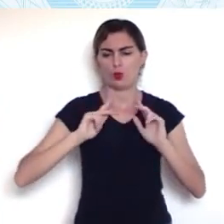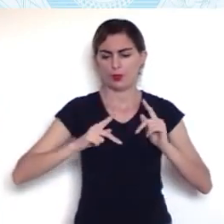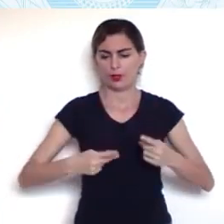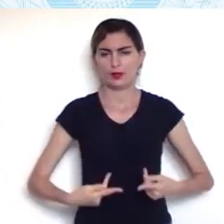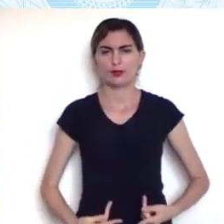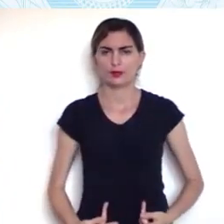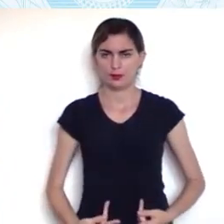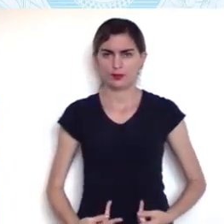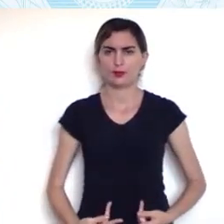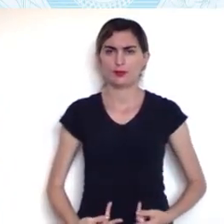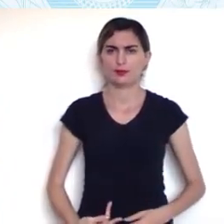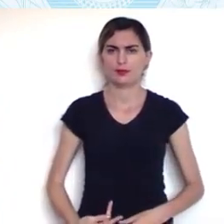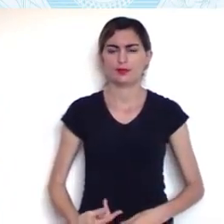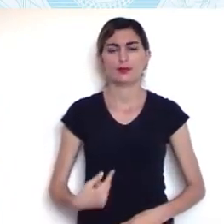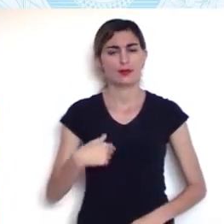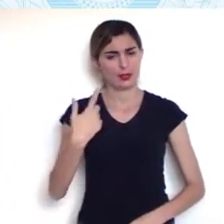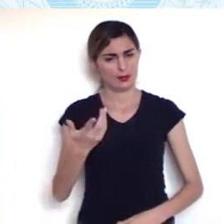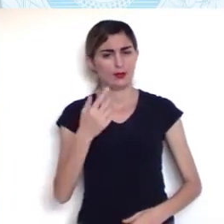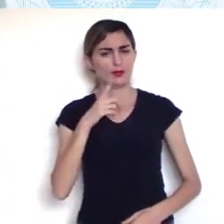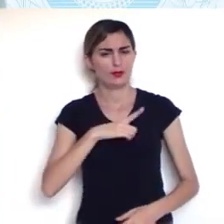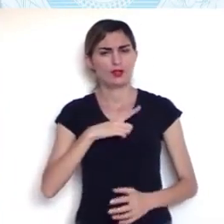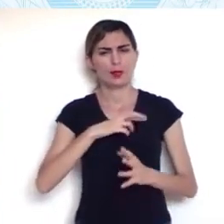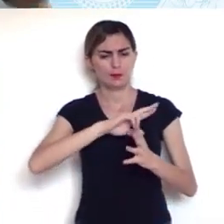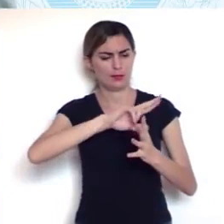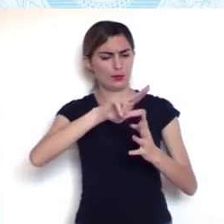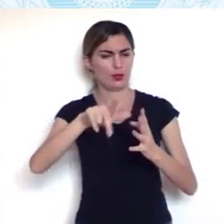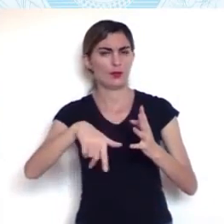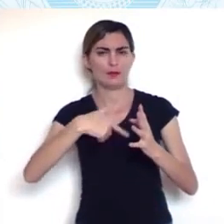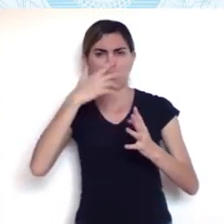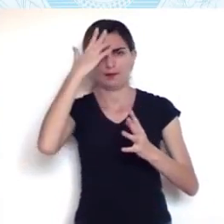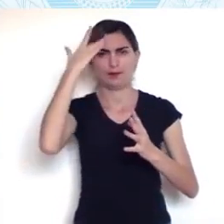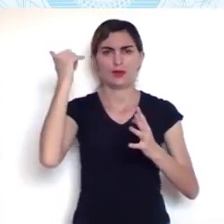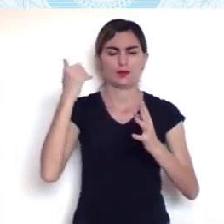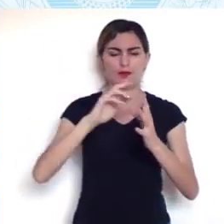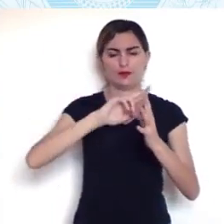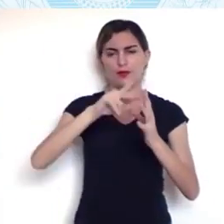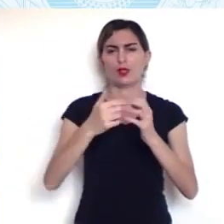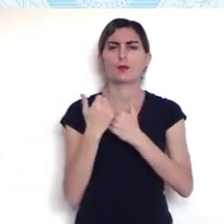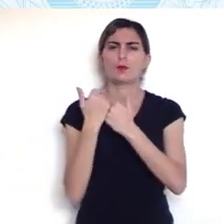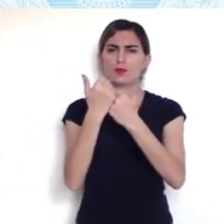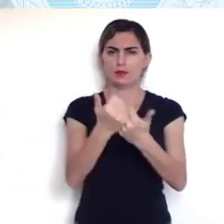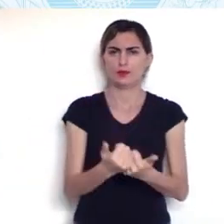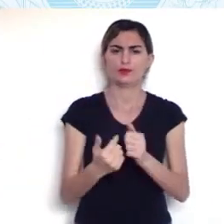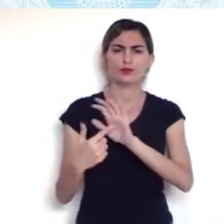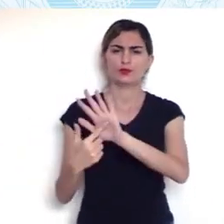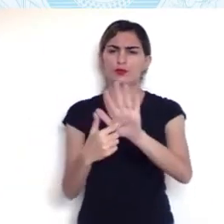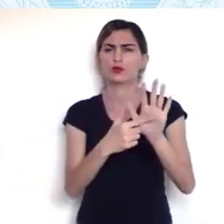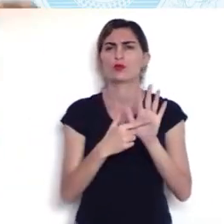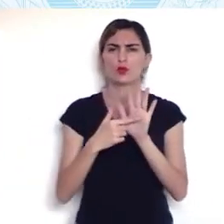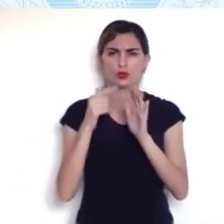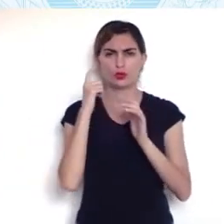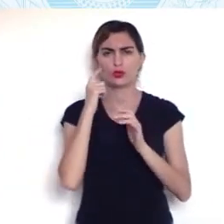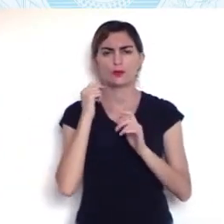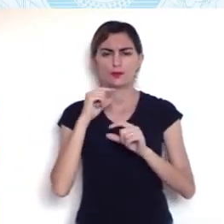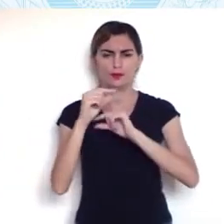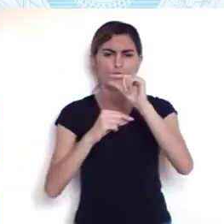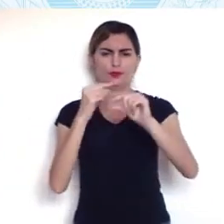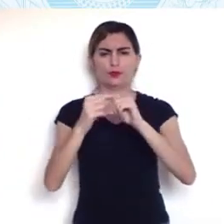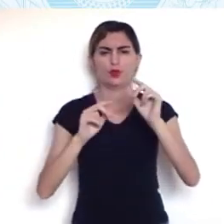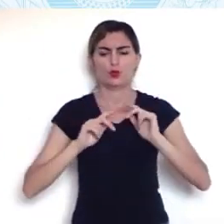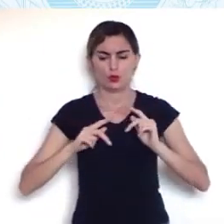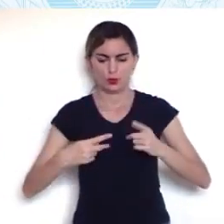inventor de soneto. Então aí vocês têm uma imagem que retrata um pouco essa questão